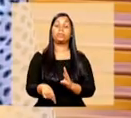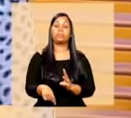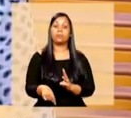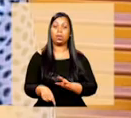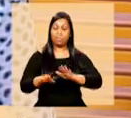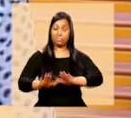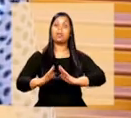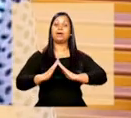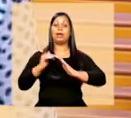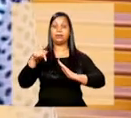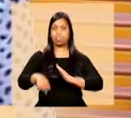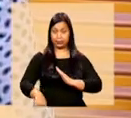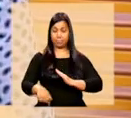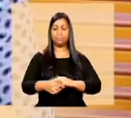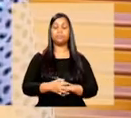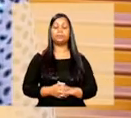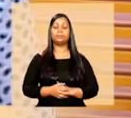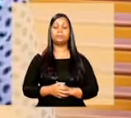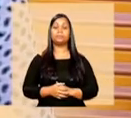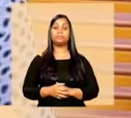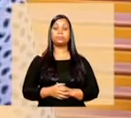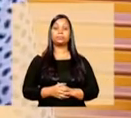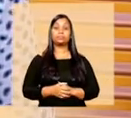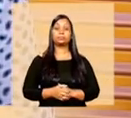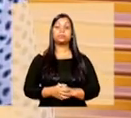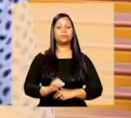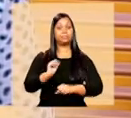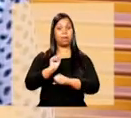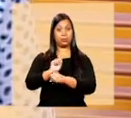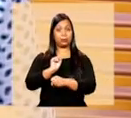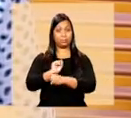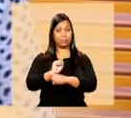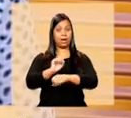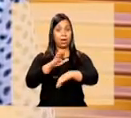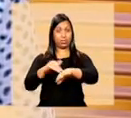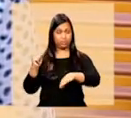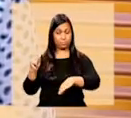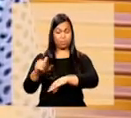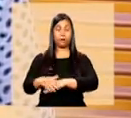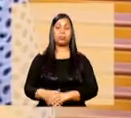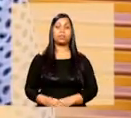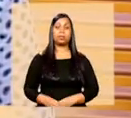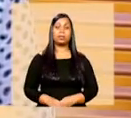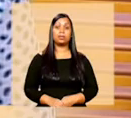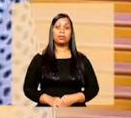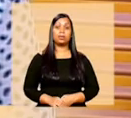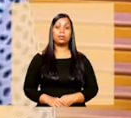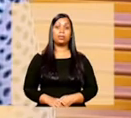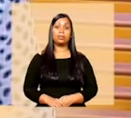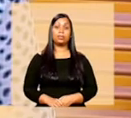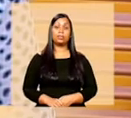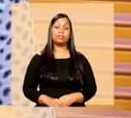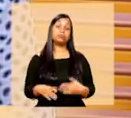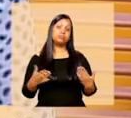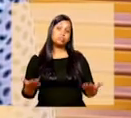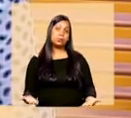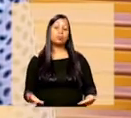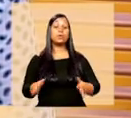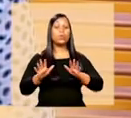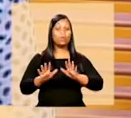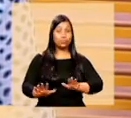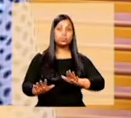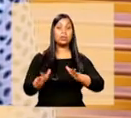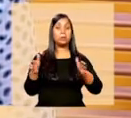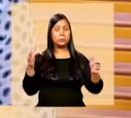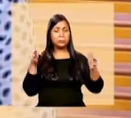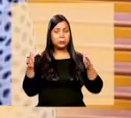se estabelecer aqui. Sim, residência aqui, para aguardar a chamada. E eu fiquei